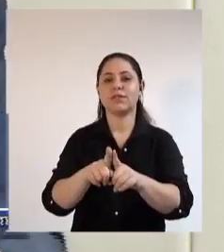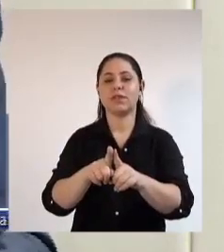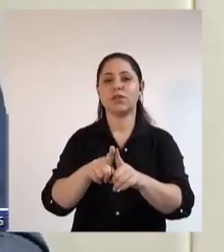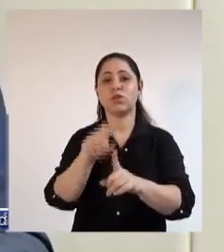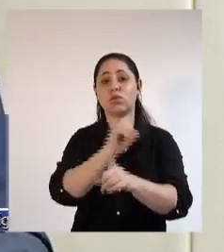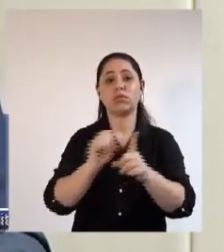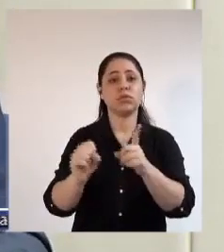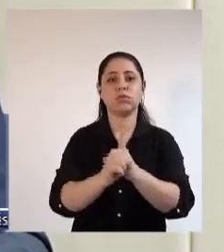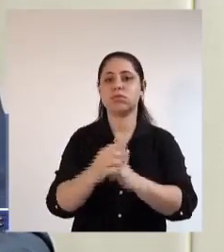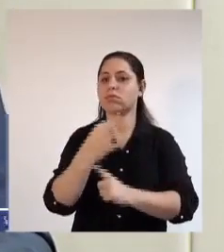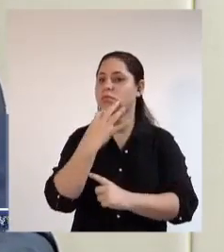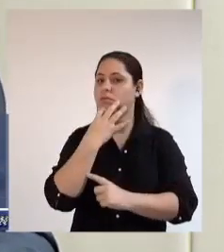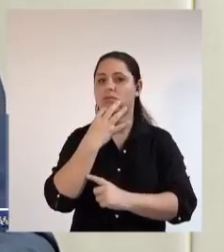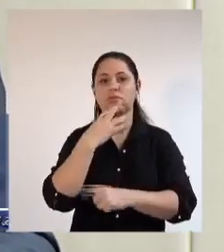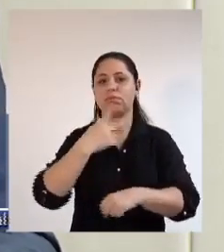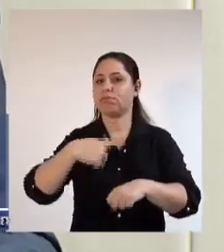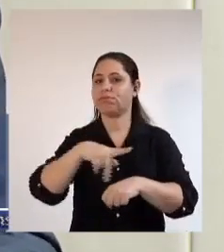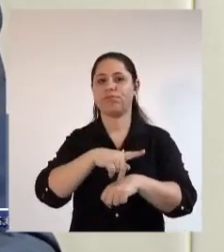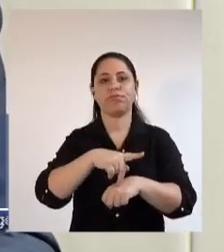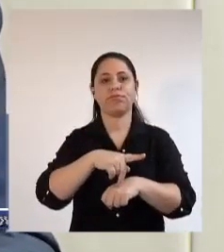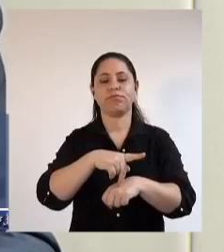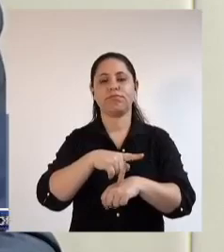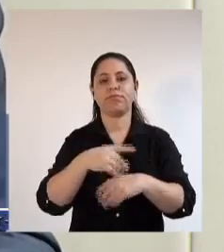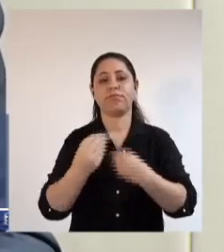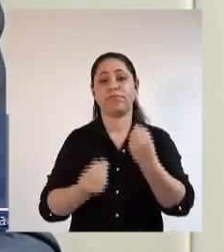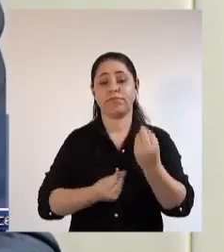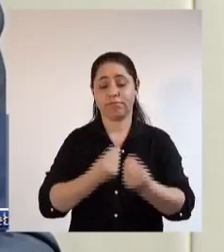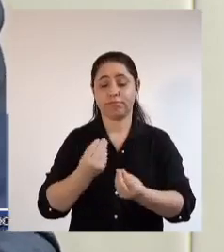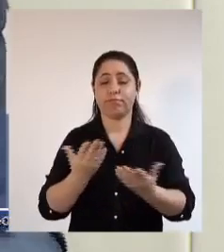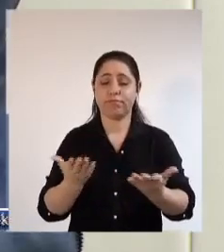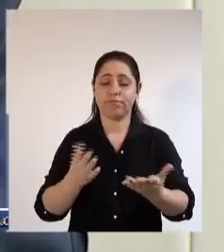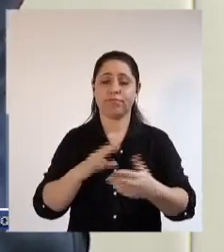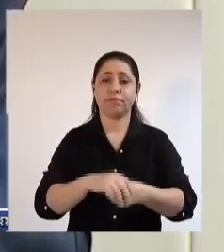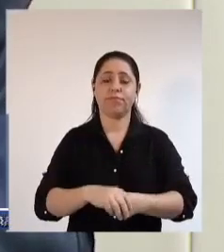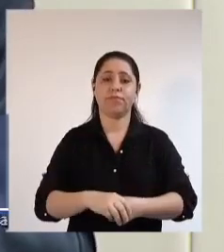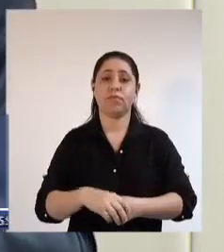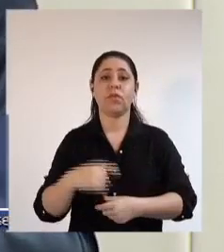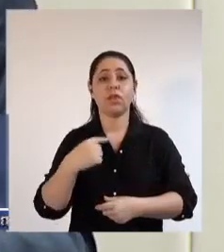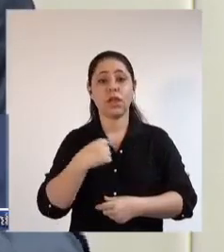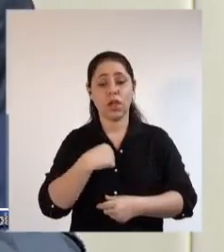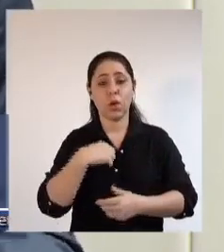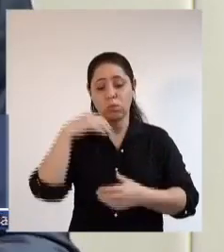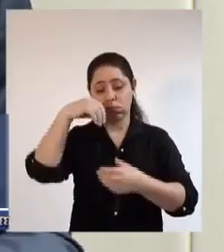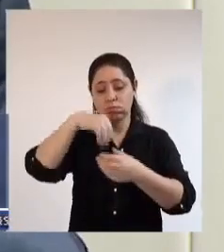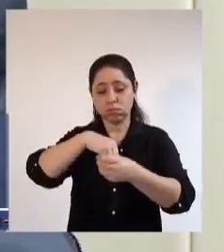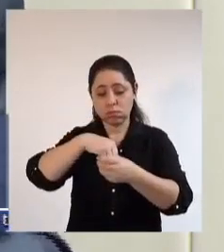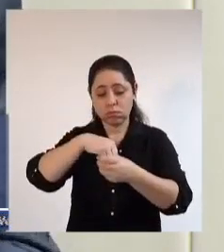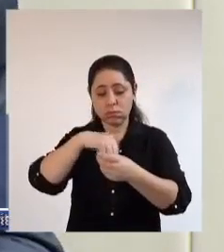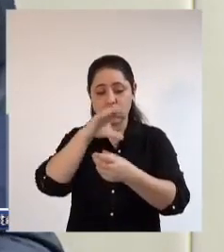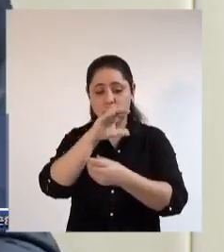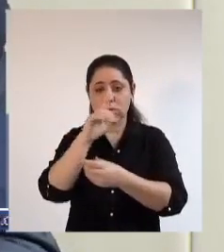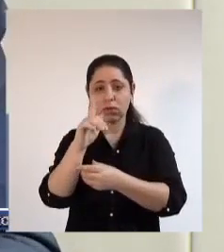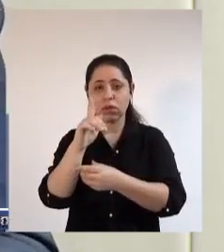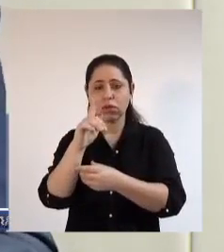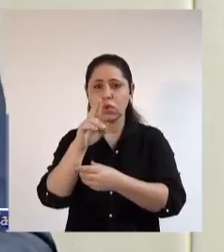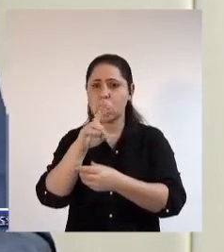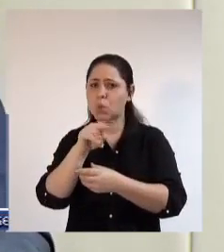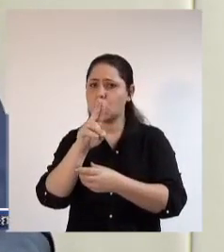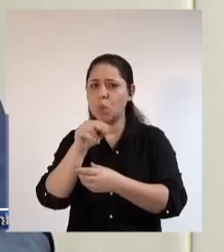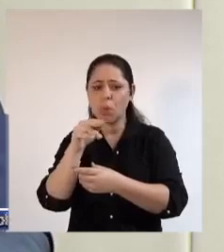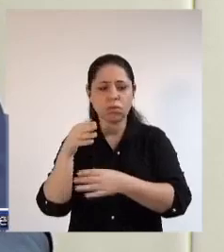não conhece os parques é eu eu eu estou aqui dentro de campo grande há dez anos e nunca entrei dentro do